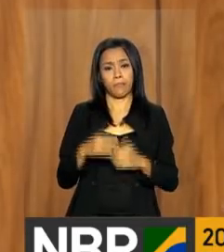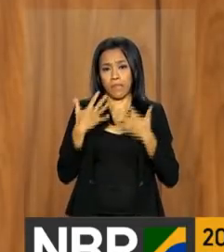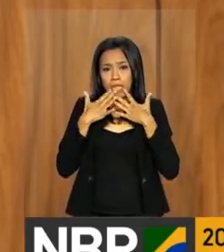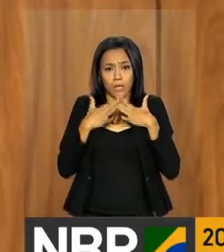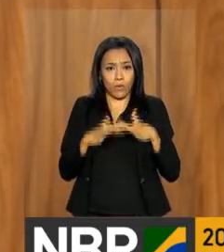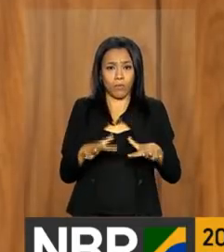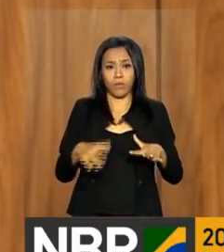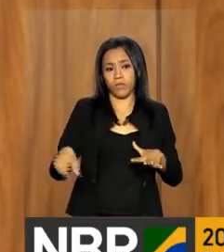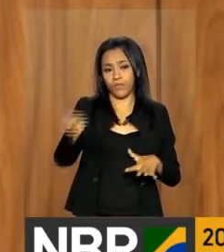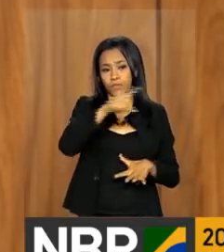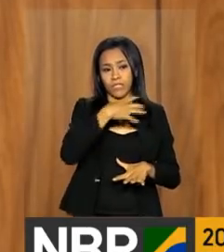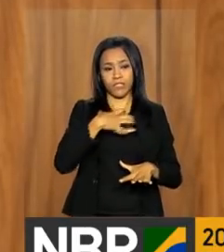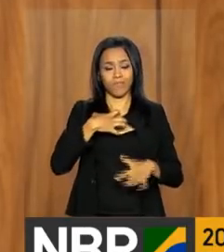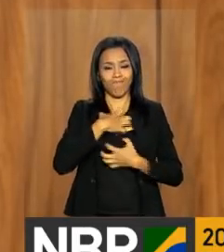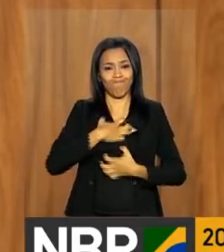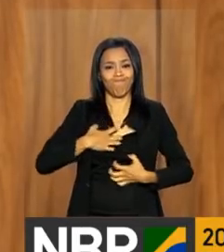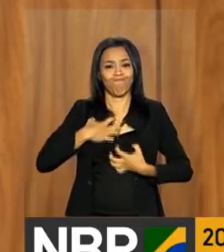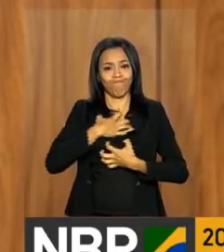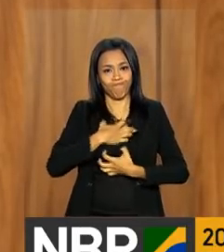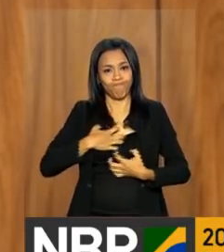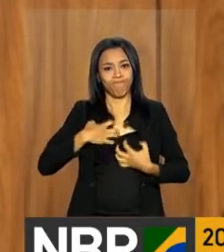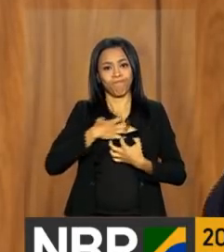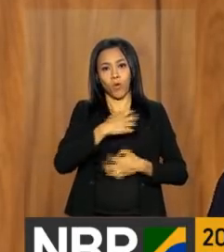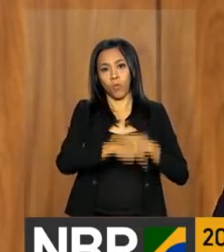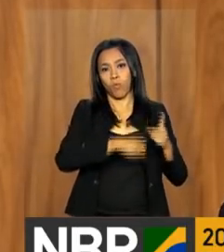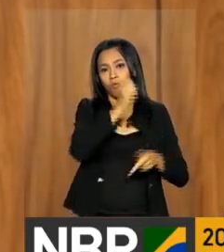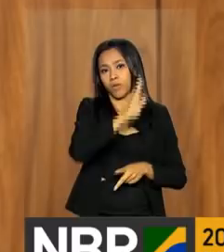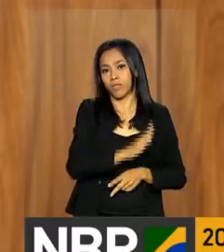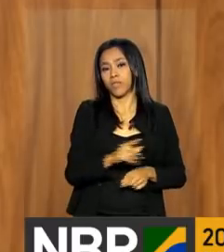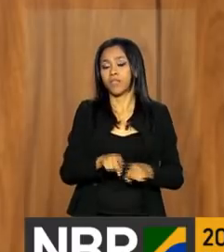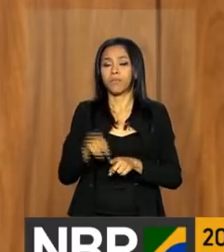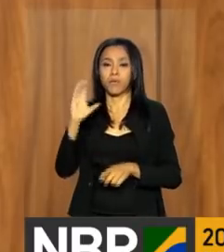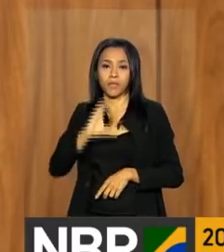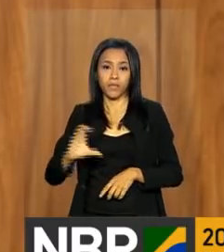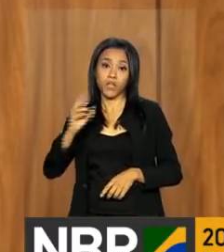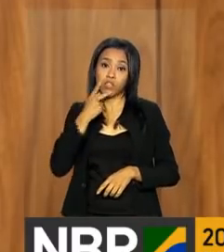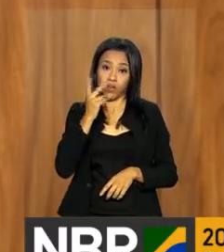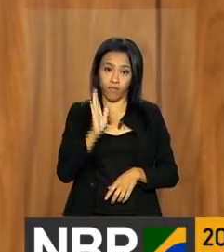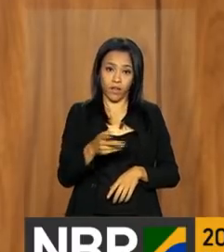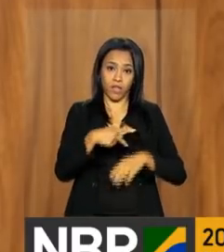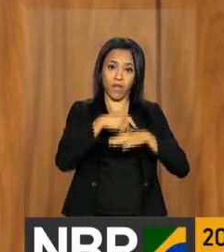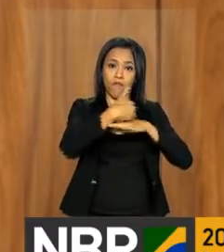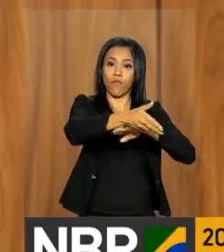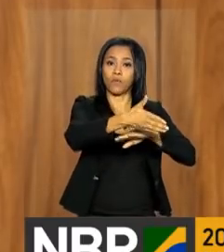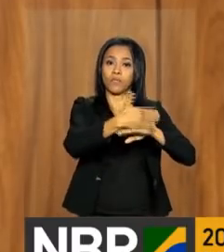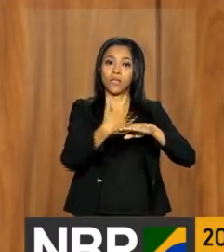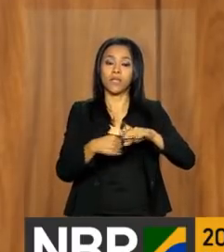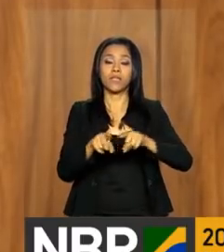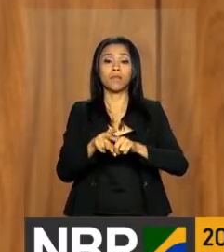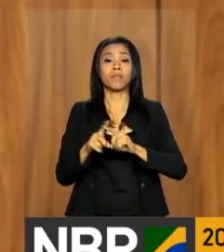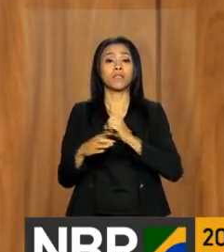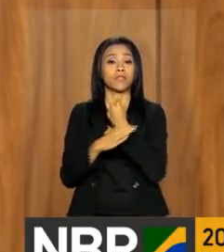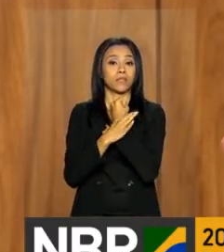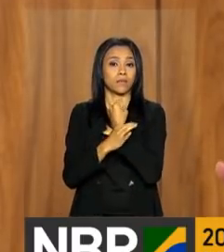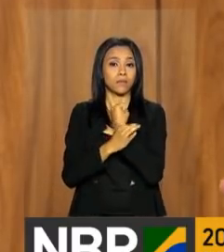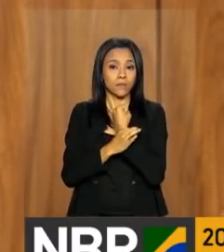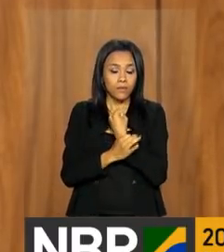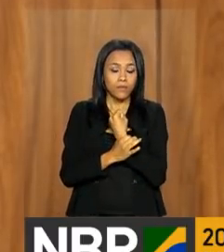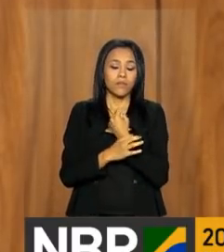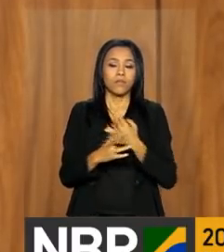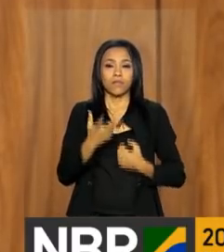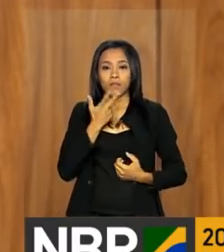naturalmente angustia brasileiros e colombianos, como falei das fronteiras, a questão da segurança pública. E tratamos